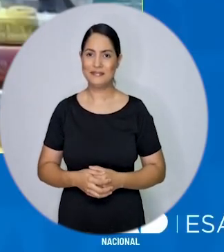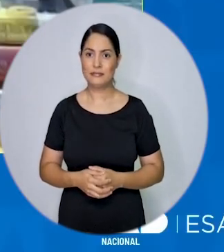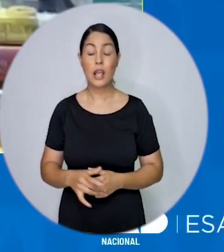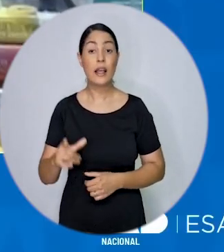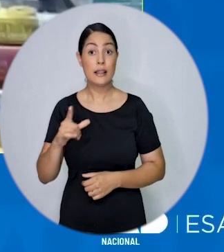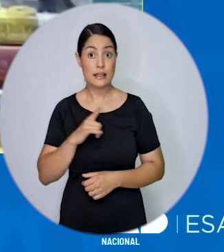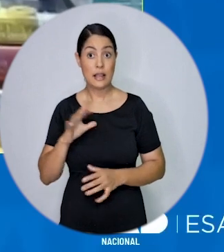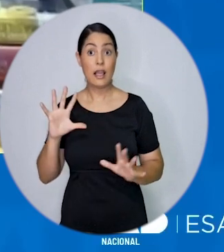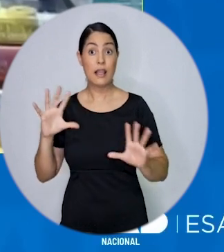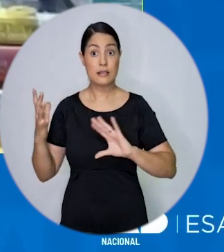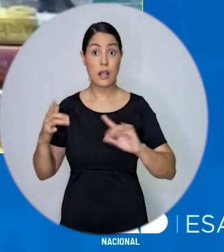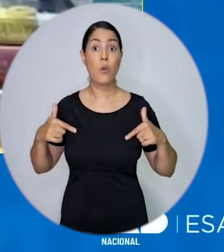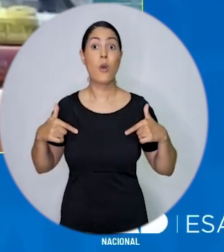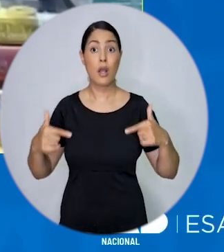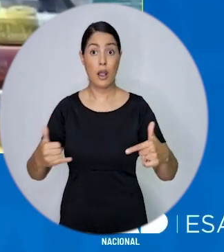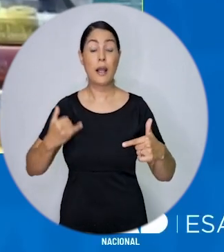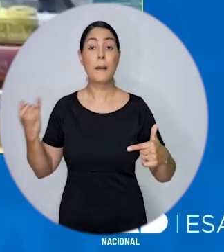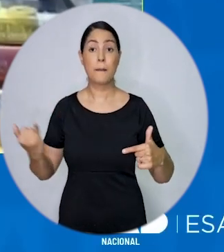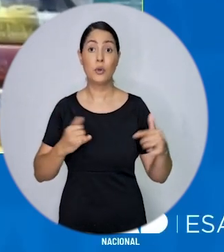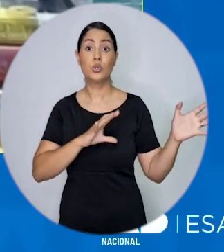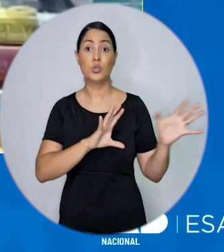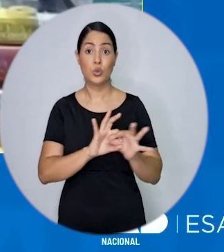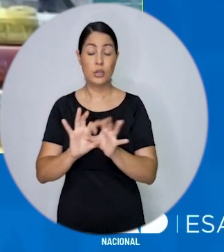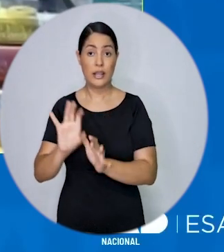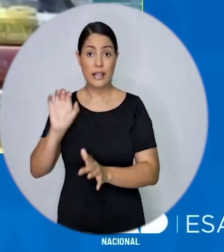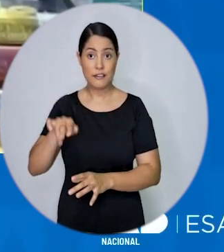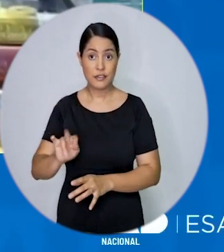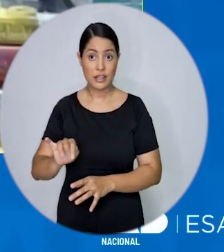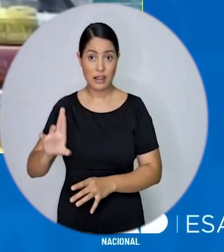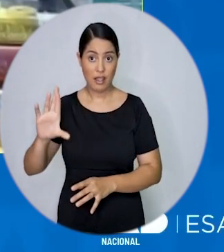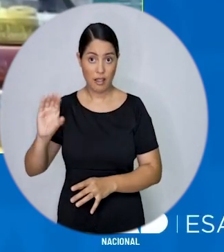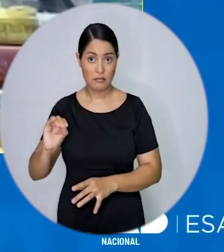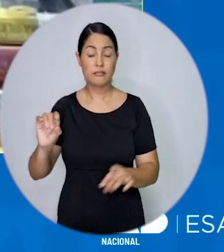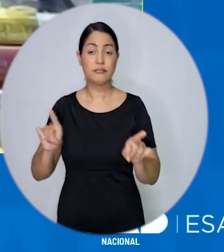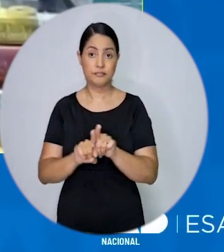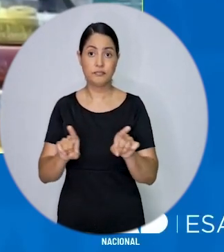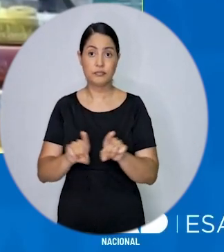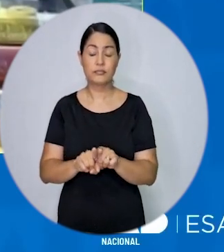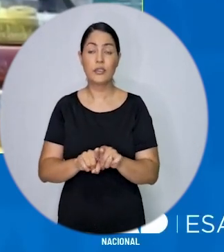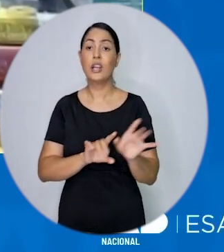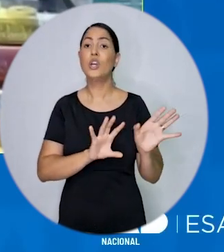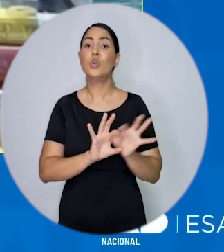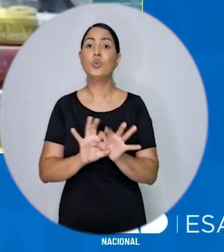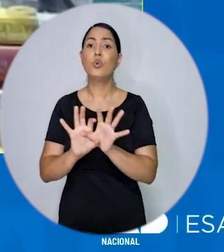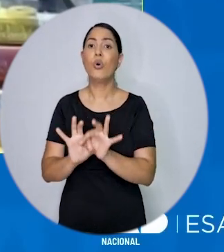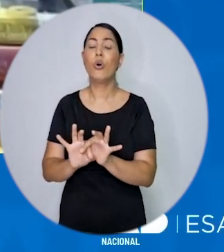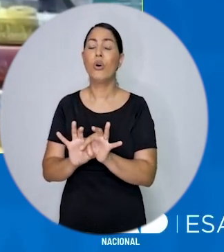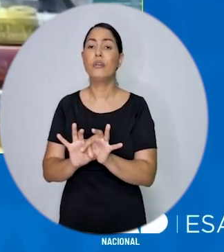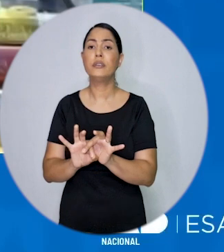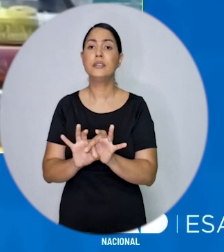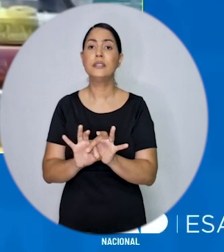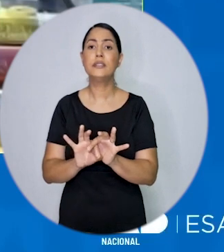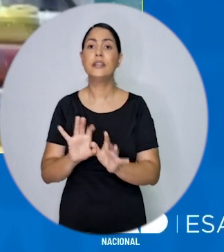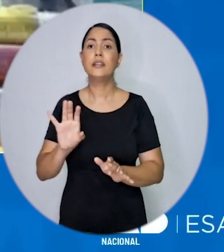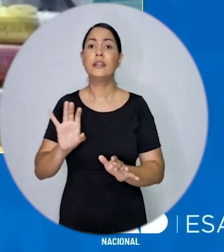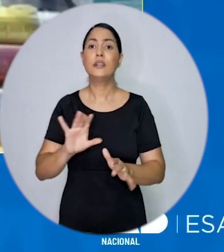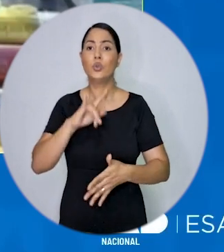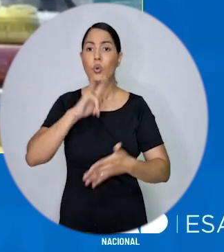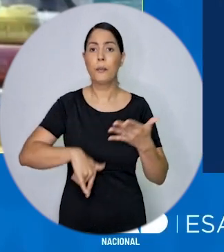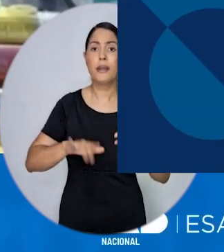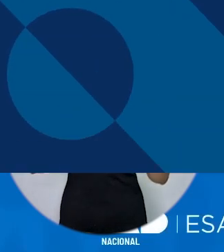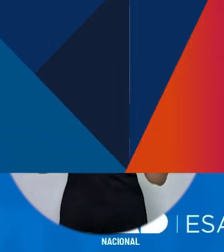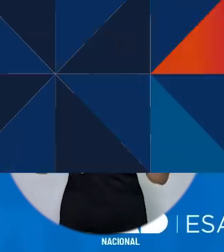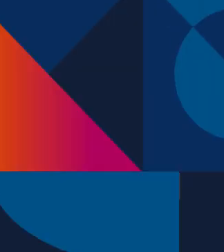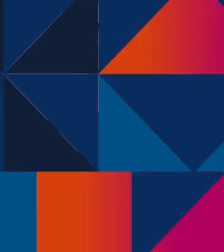importantes os atos prévios à instauração do inventário e a atenção na hora de instaurar